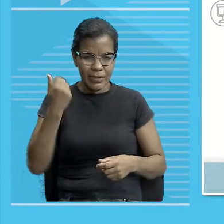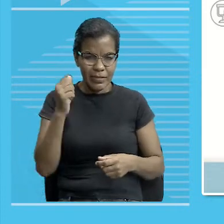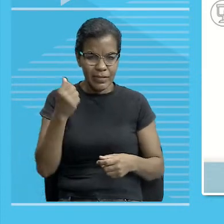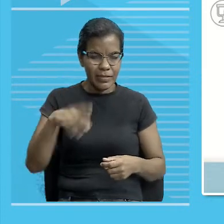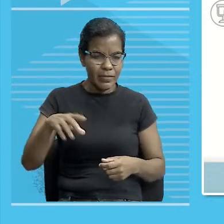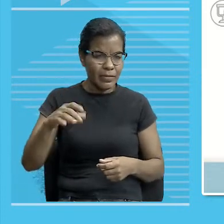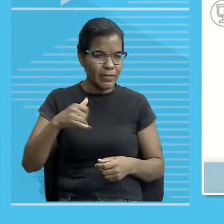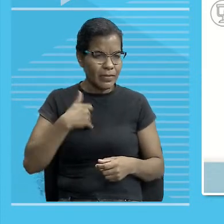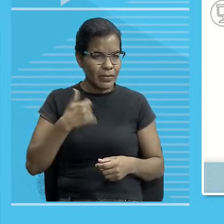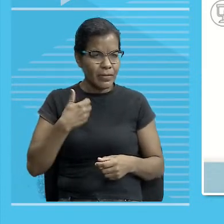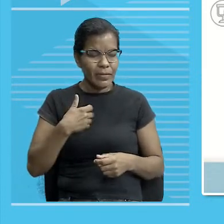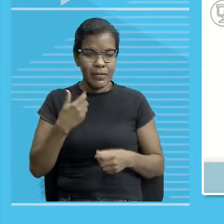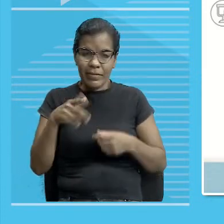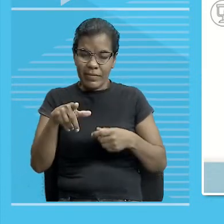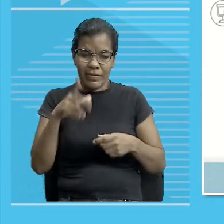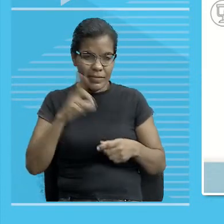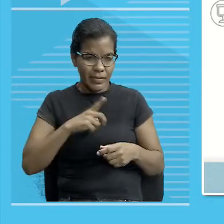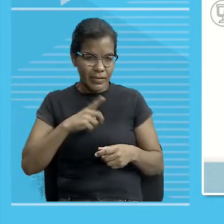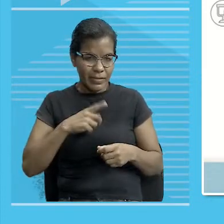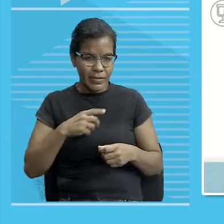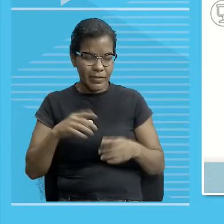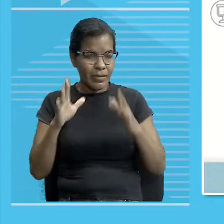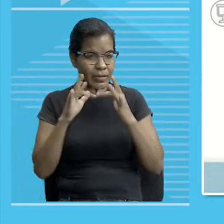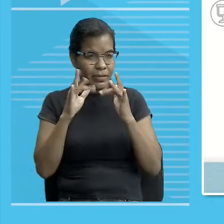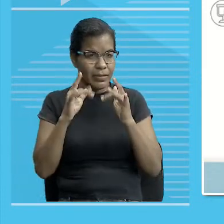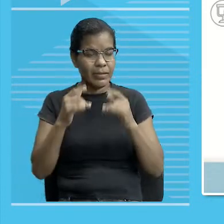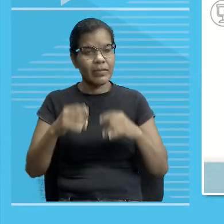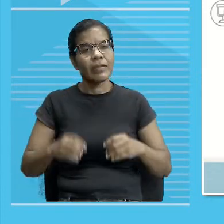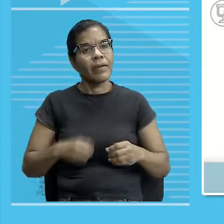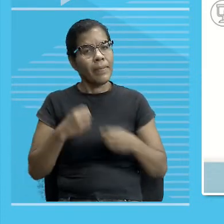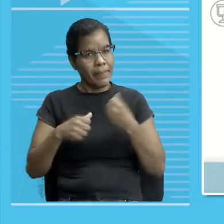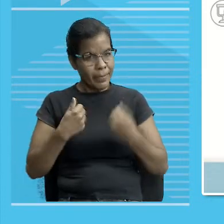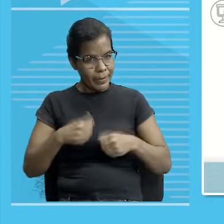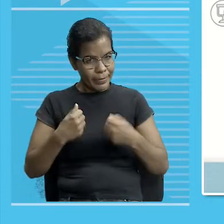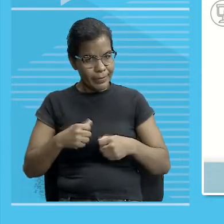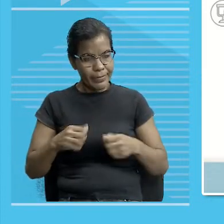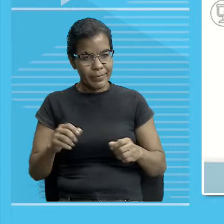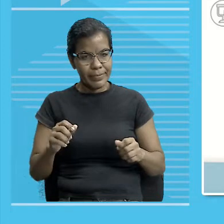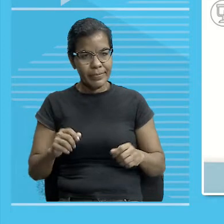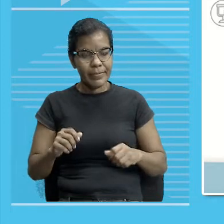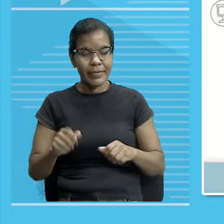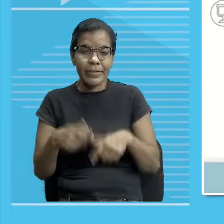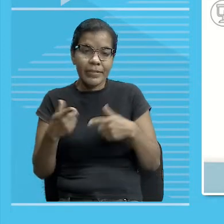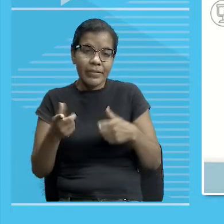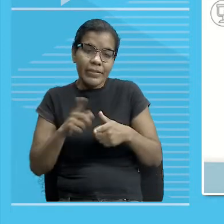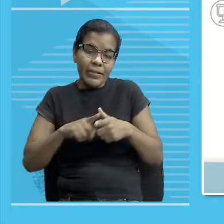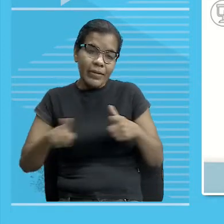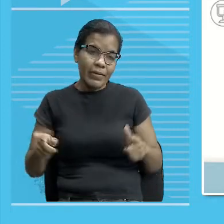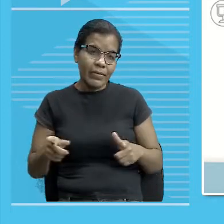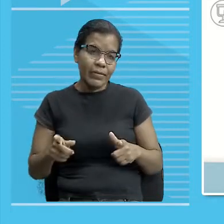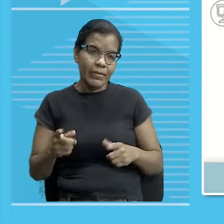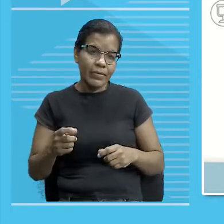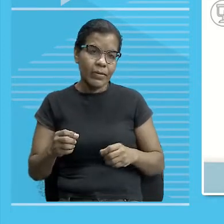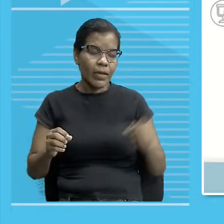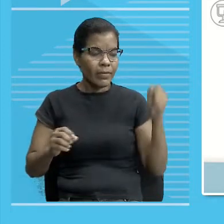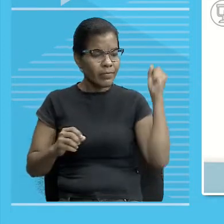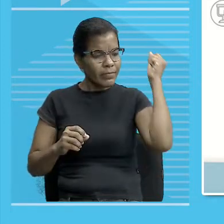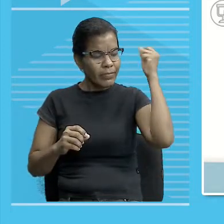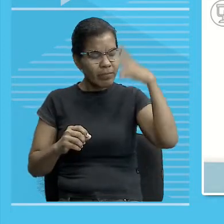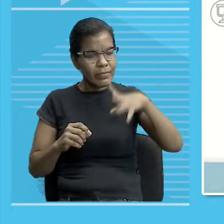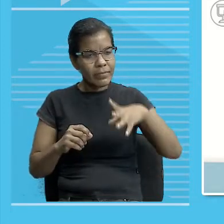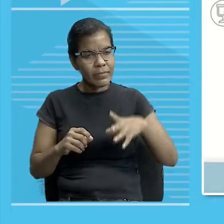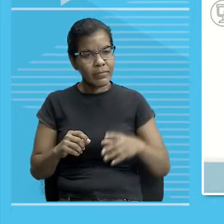sua namoradinha. Eu sei que as coisas podem acontecer, se é que já não aconteceram. Tá? Então eu quero ser bem claro com você aqui.